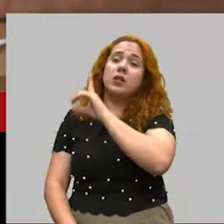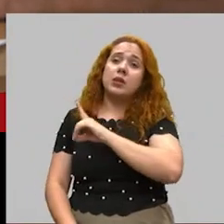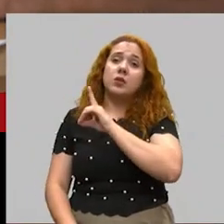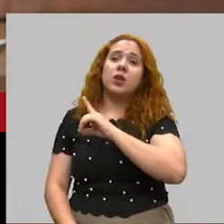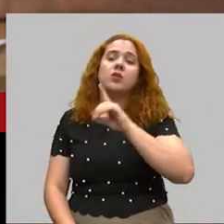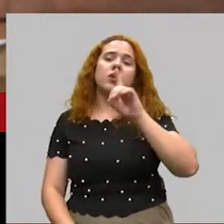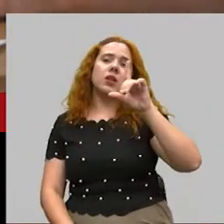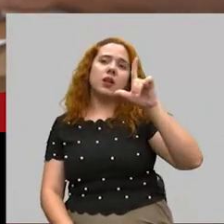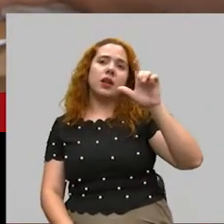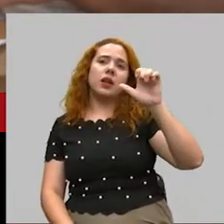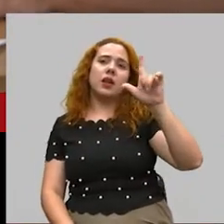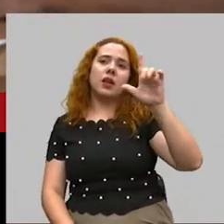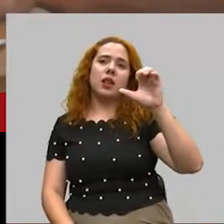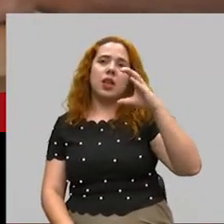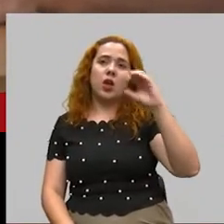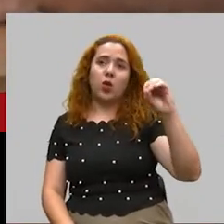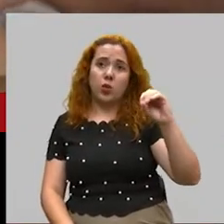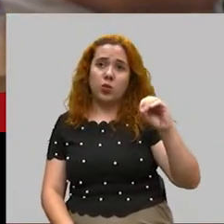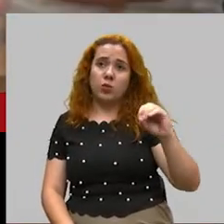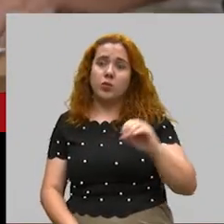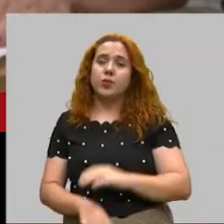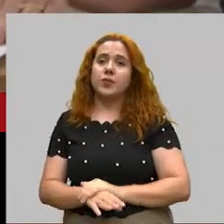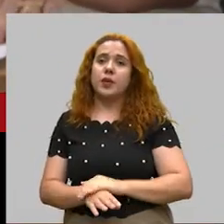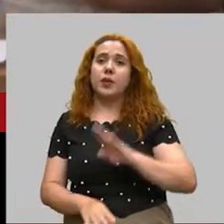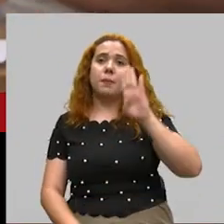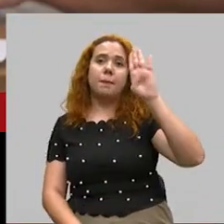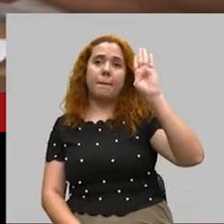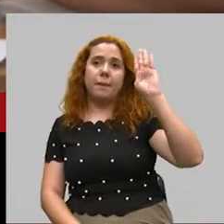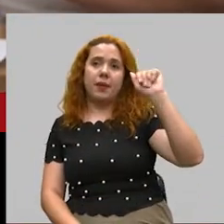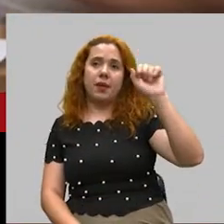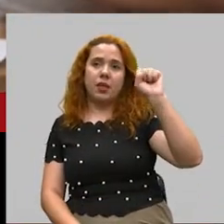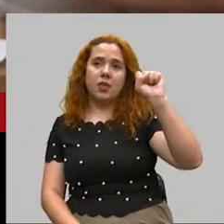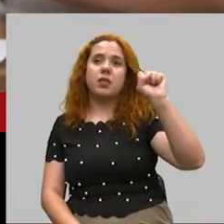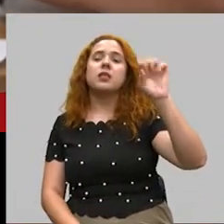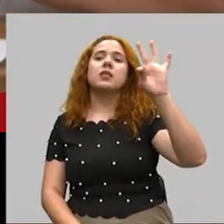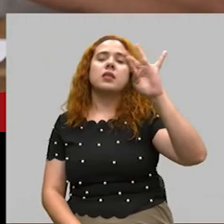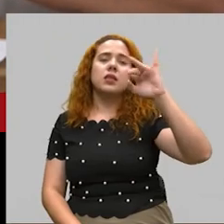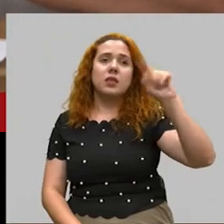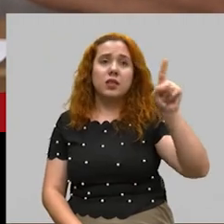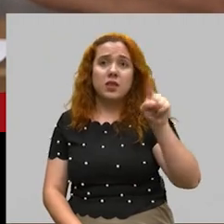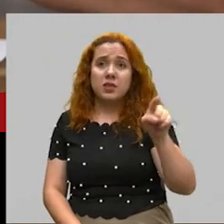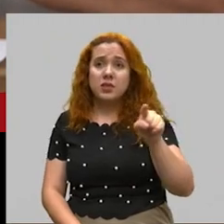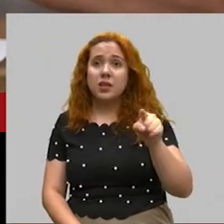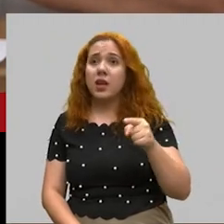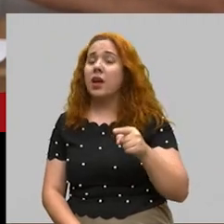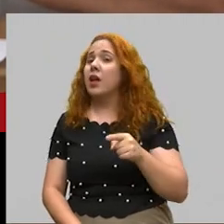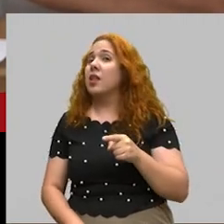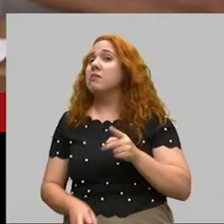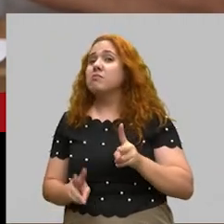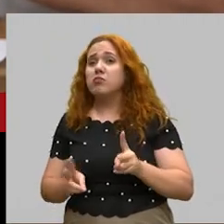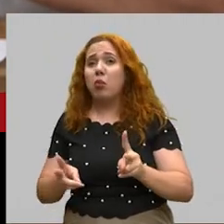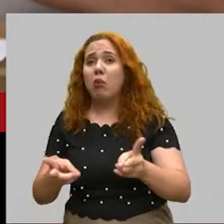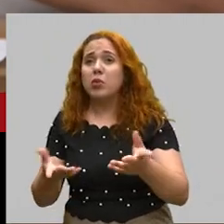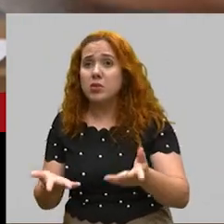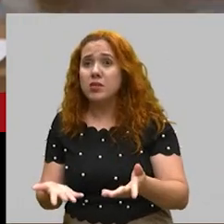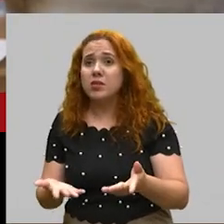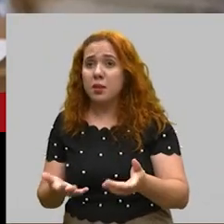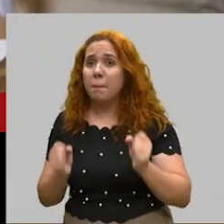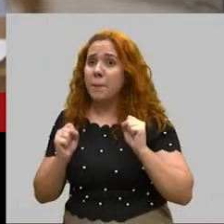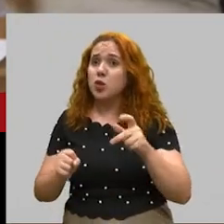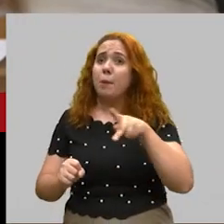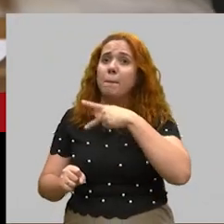e Beatriz nós estamos lutando para isso para que a escola familiar bíblica mesmo que ela ela pode ser pública